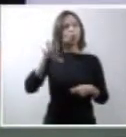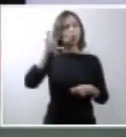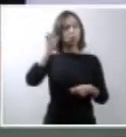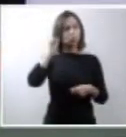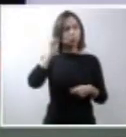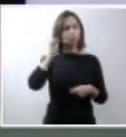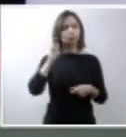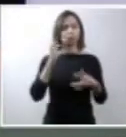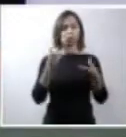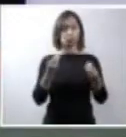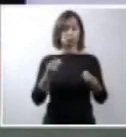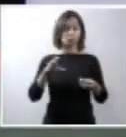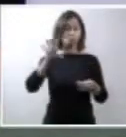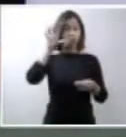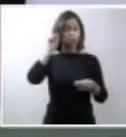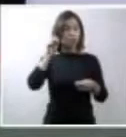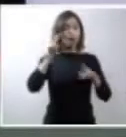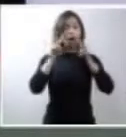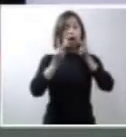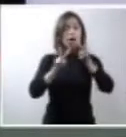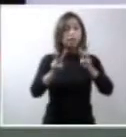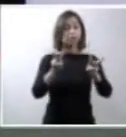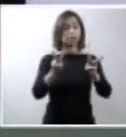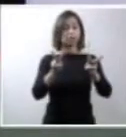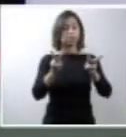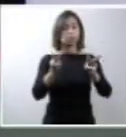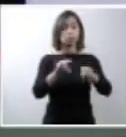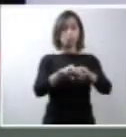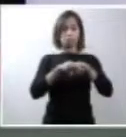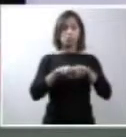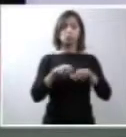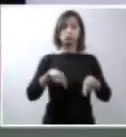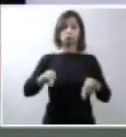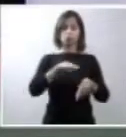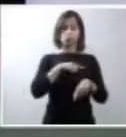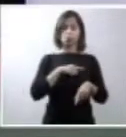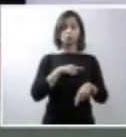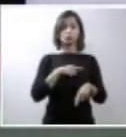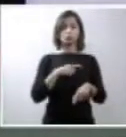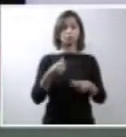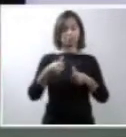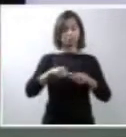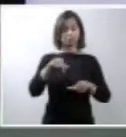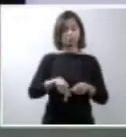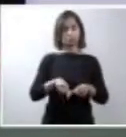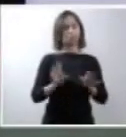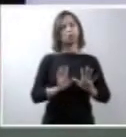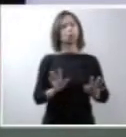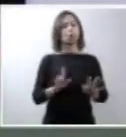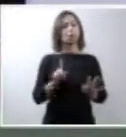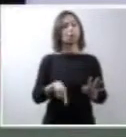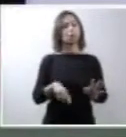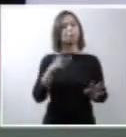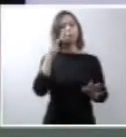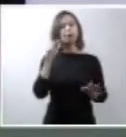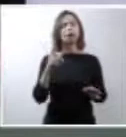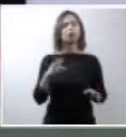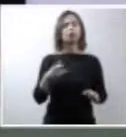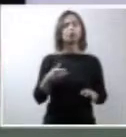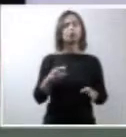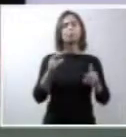muita atenção. Eu creio que é para isso, e não para